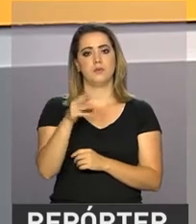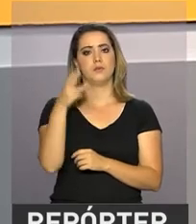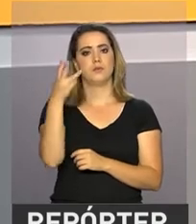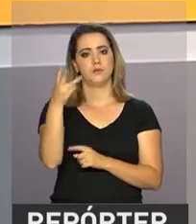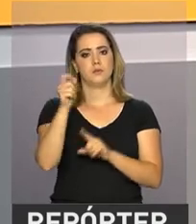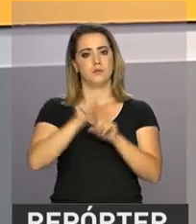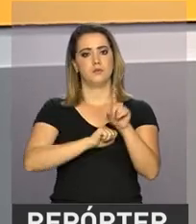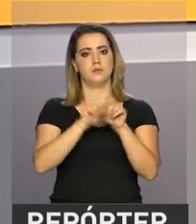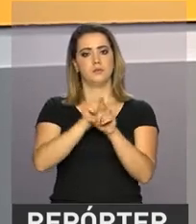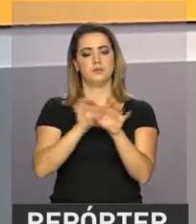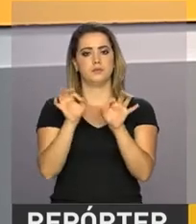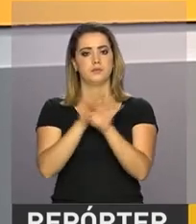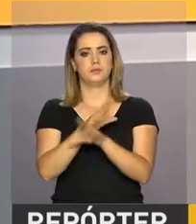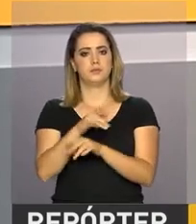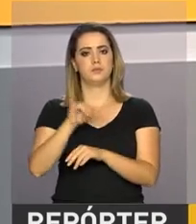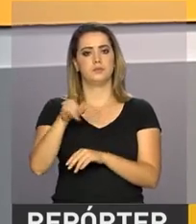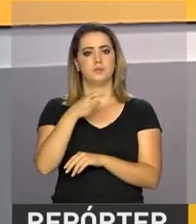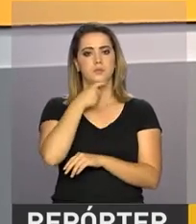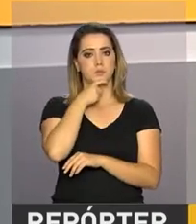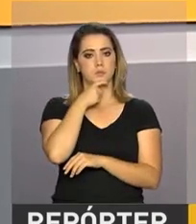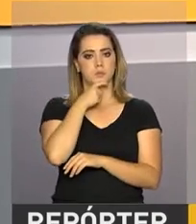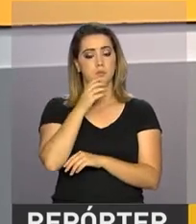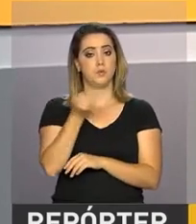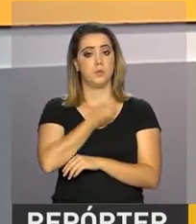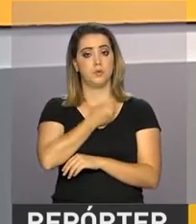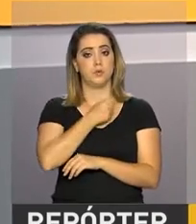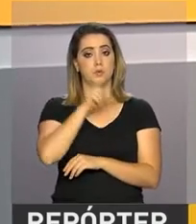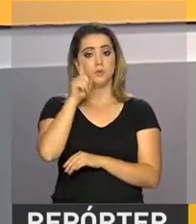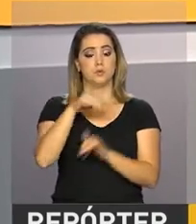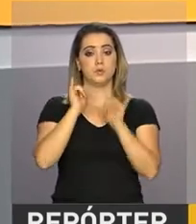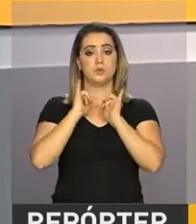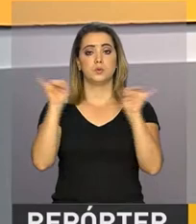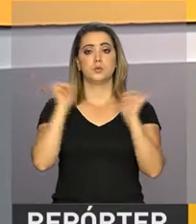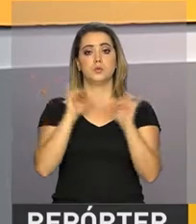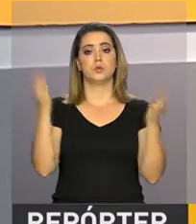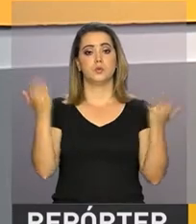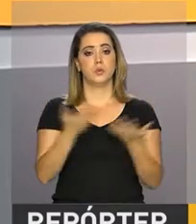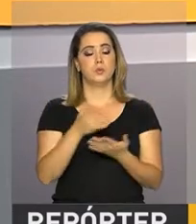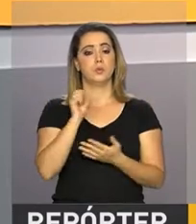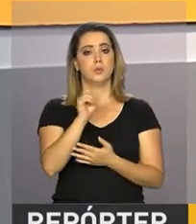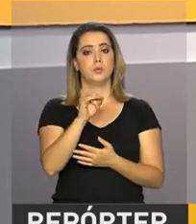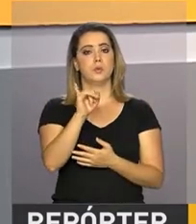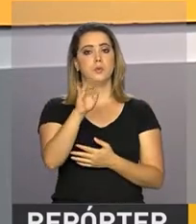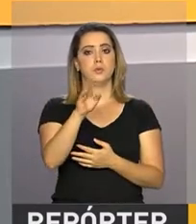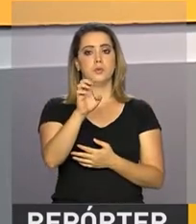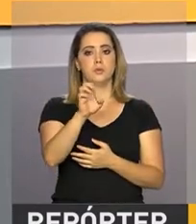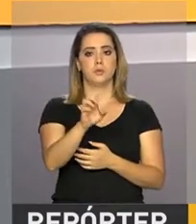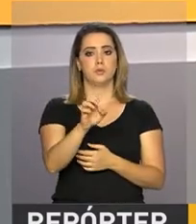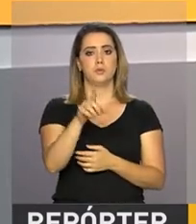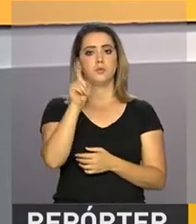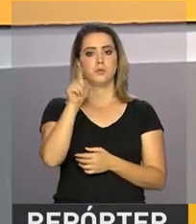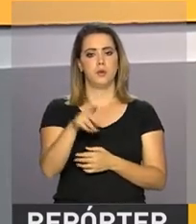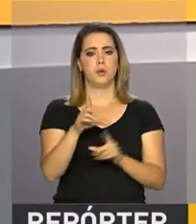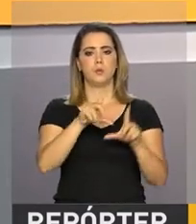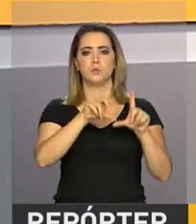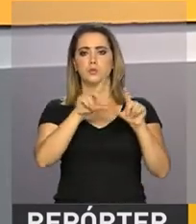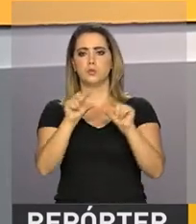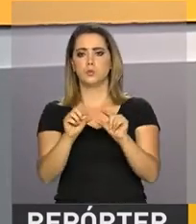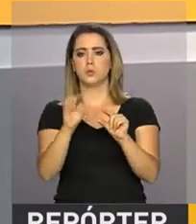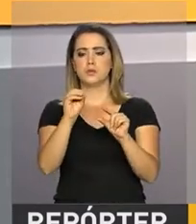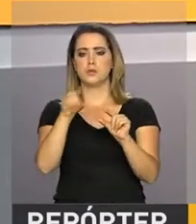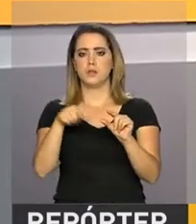no trimestre encerrado em julho. Os dados foram divulgados agora há pouco pelo IBGE. É um recuo